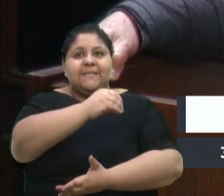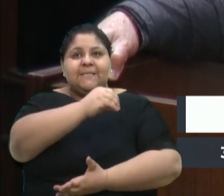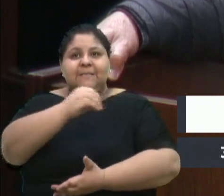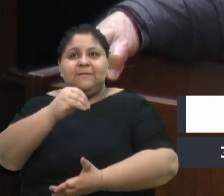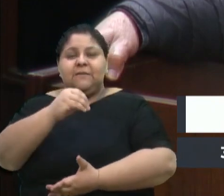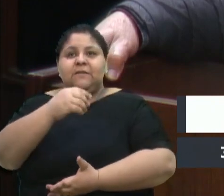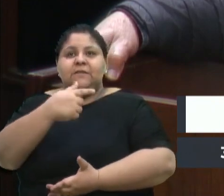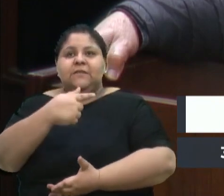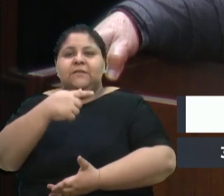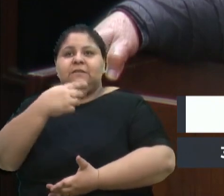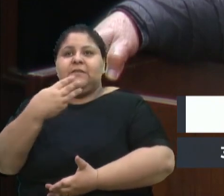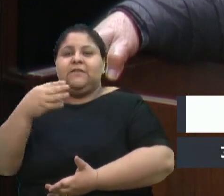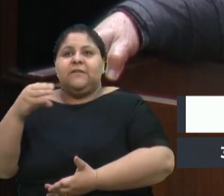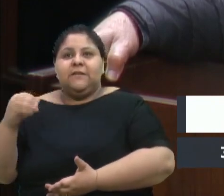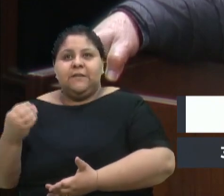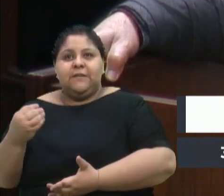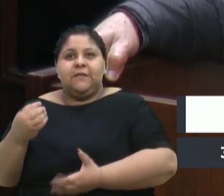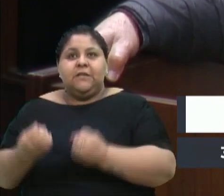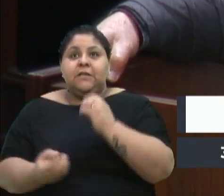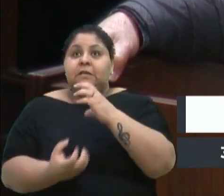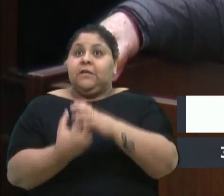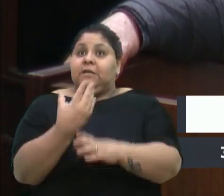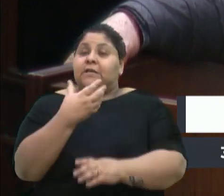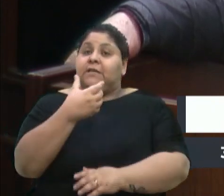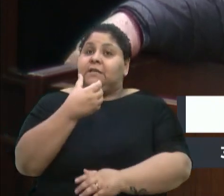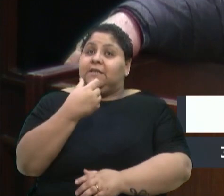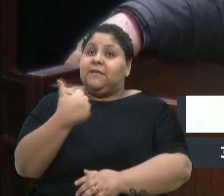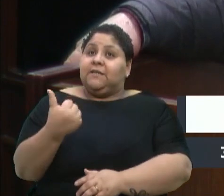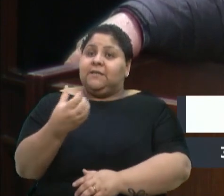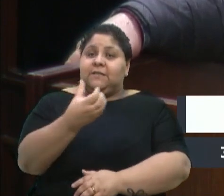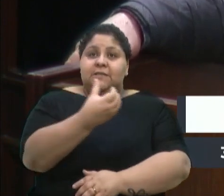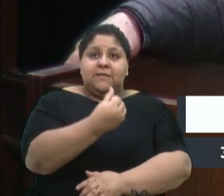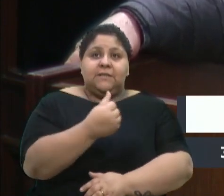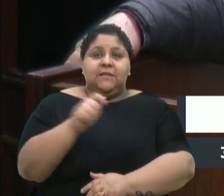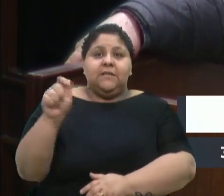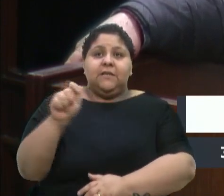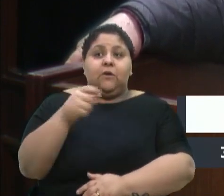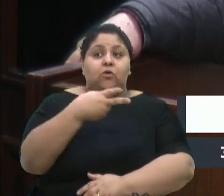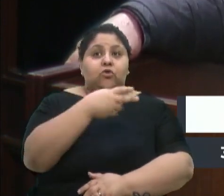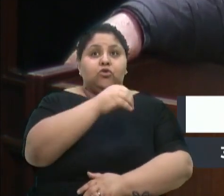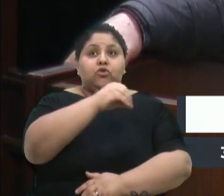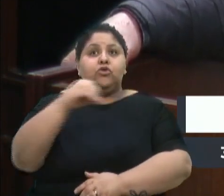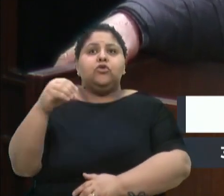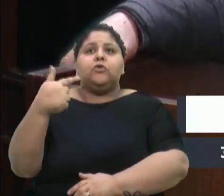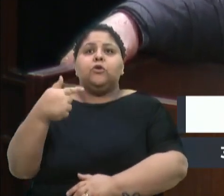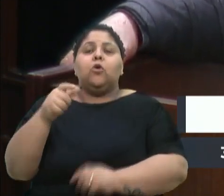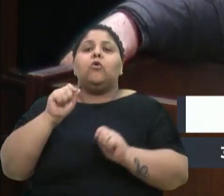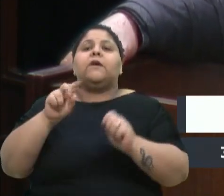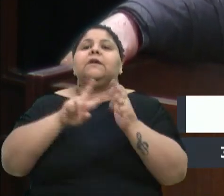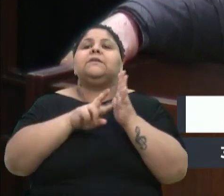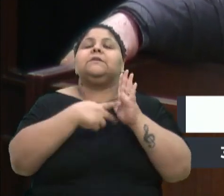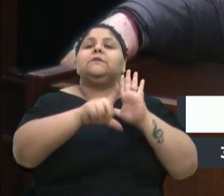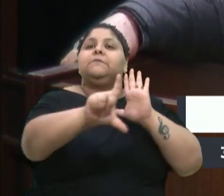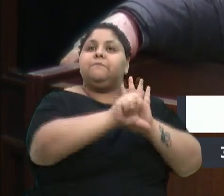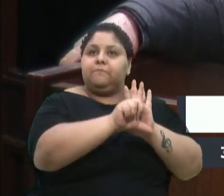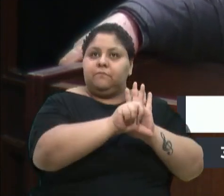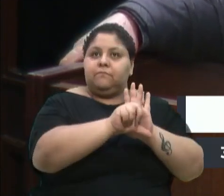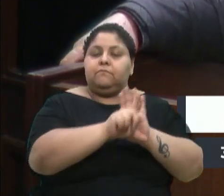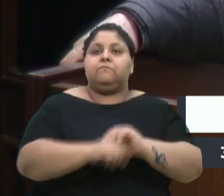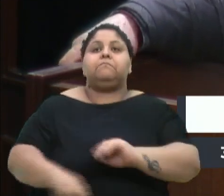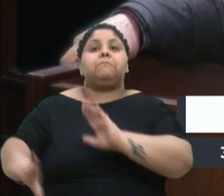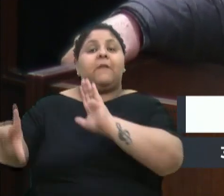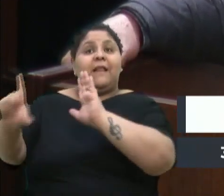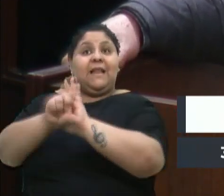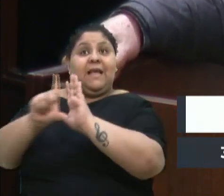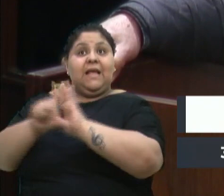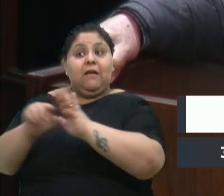6.730, já existe desde 16 de agosto de 2007. O que é essa lei? Lei de